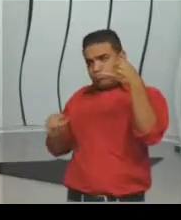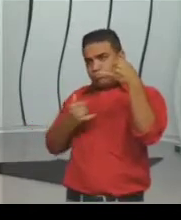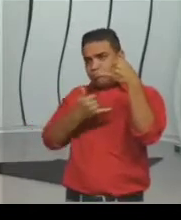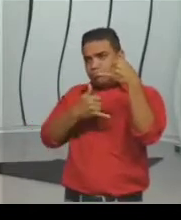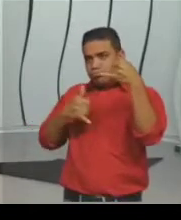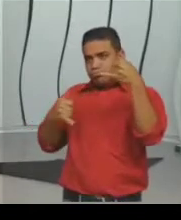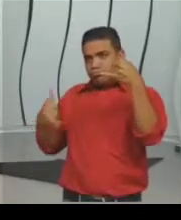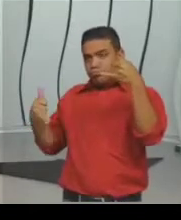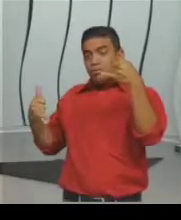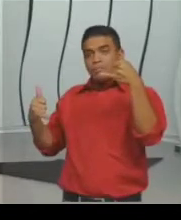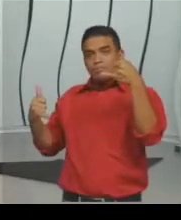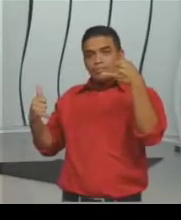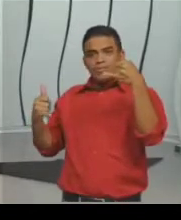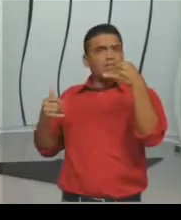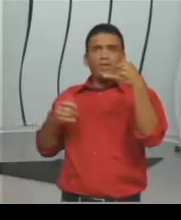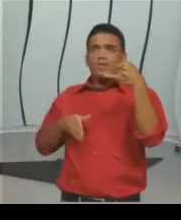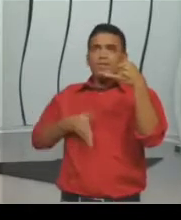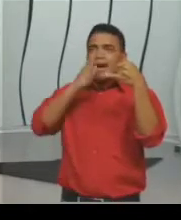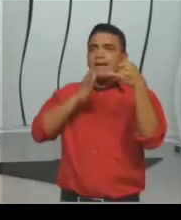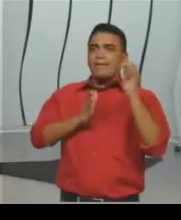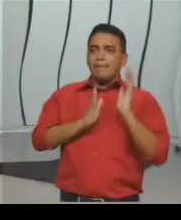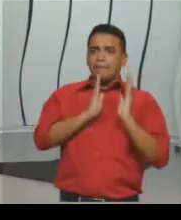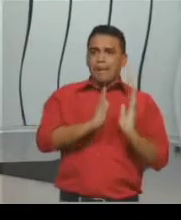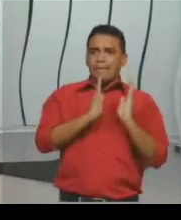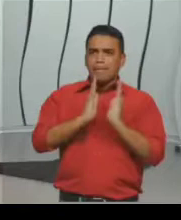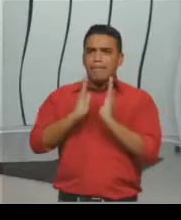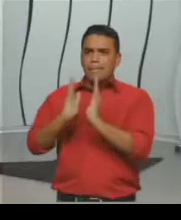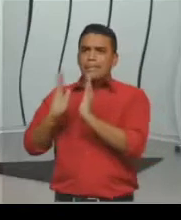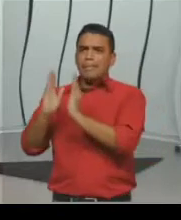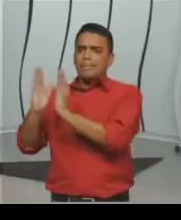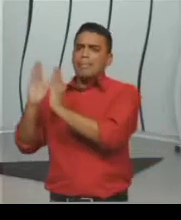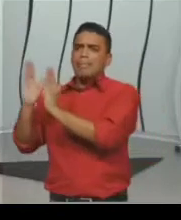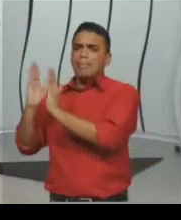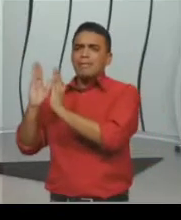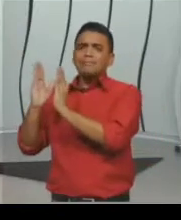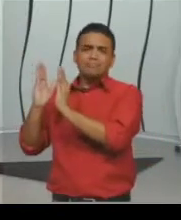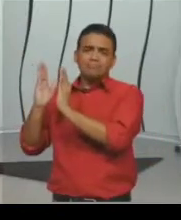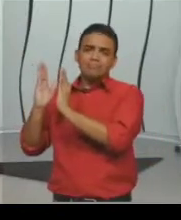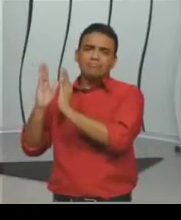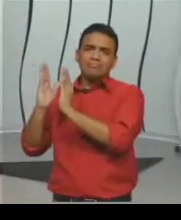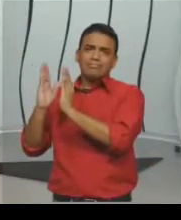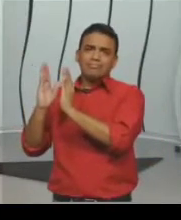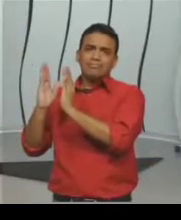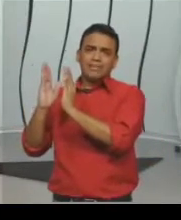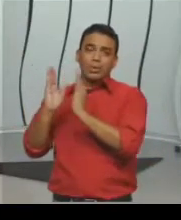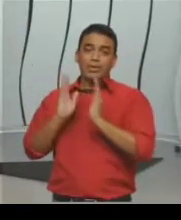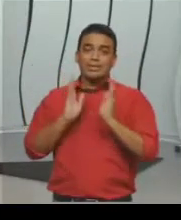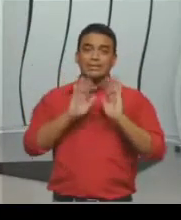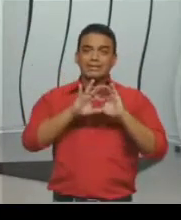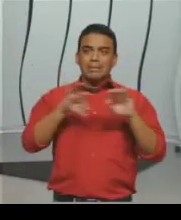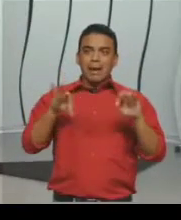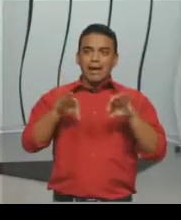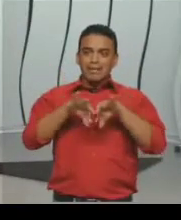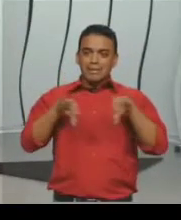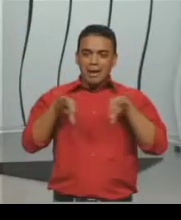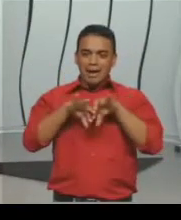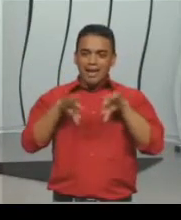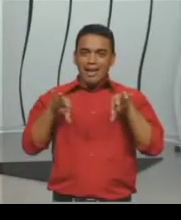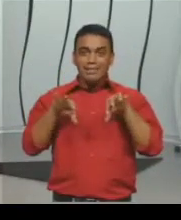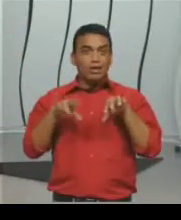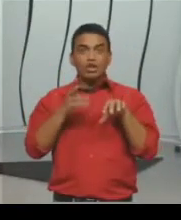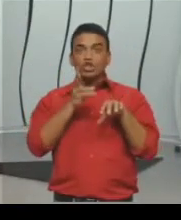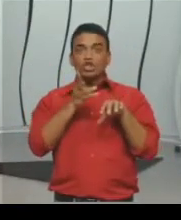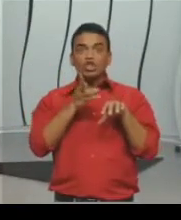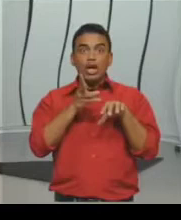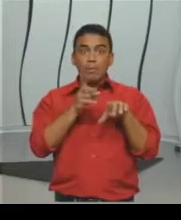Se tivesse vários fios para ele seguir, ele ia pegar essas várias direções. Aí você está dividindo essa corrente elétrica. Então, não vai ser uma única